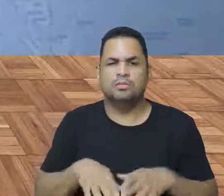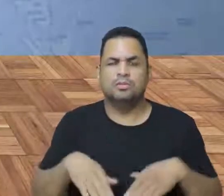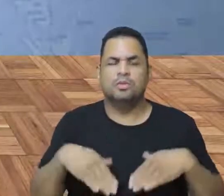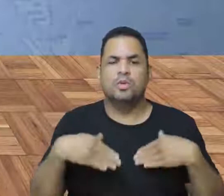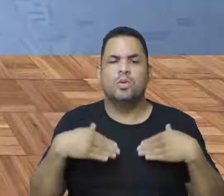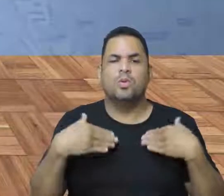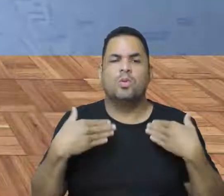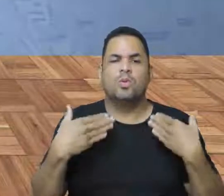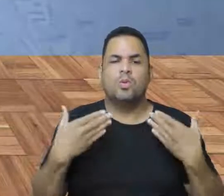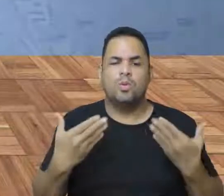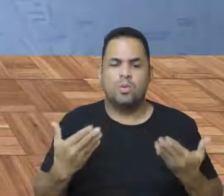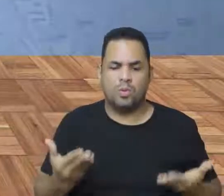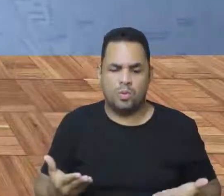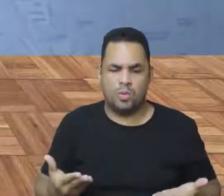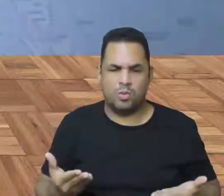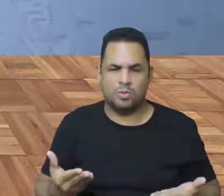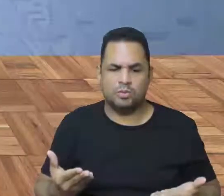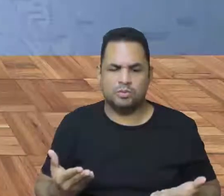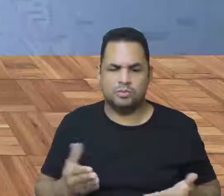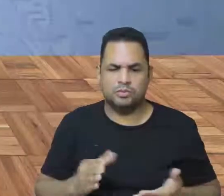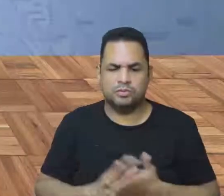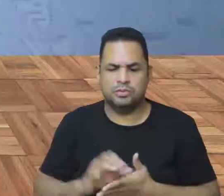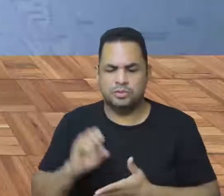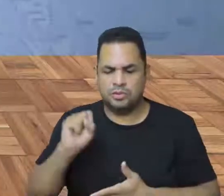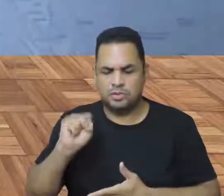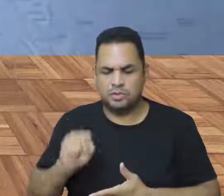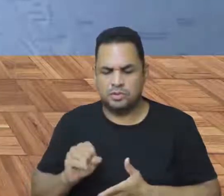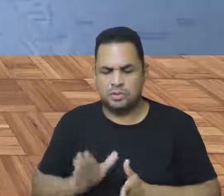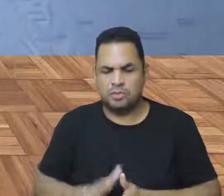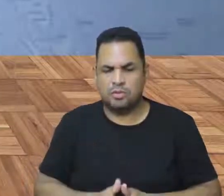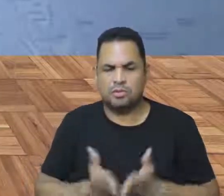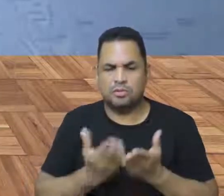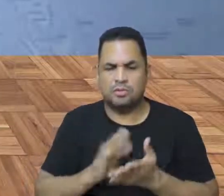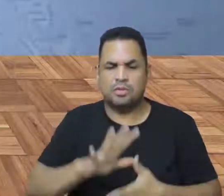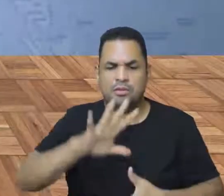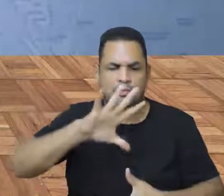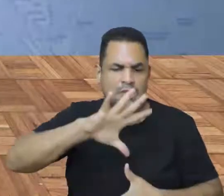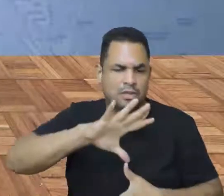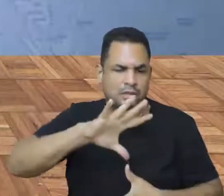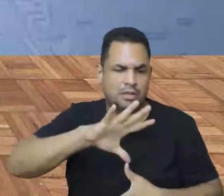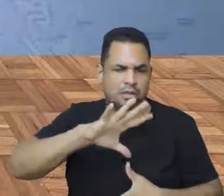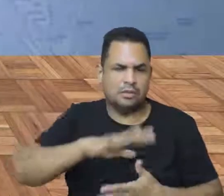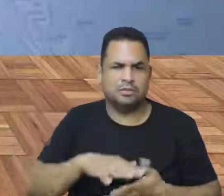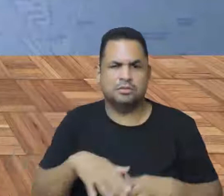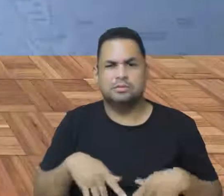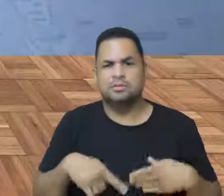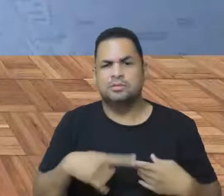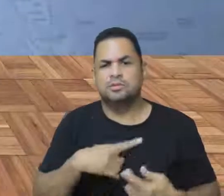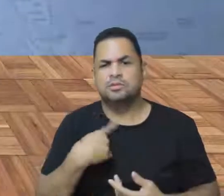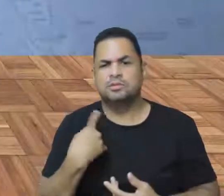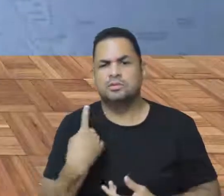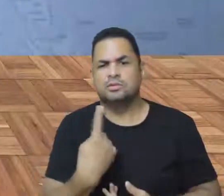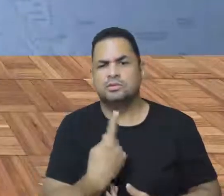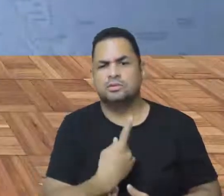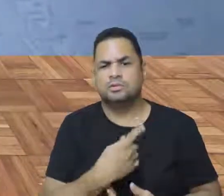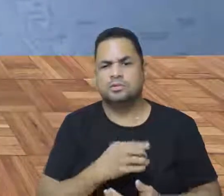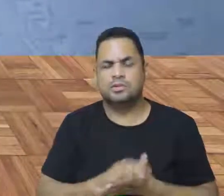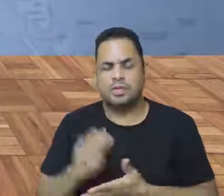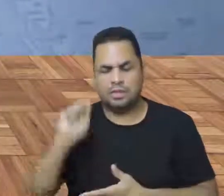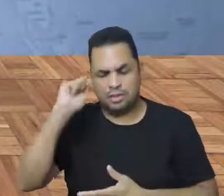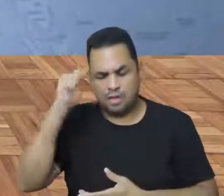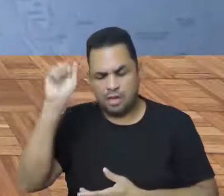Quando nós falamos de sul pobre, nós estamos falando da América Latina, nós estamos falando da